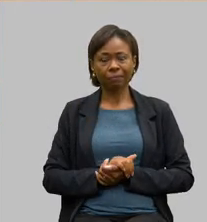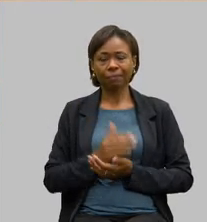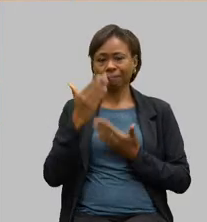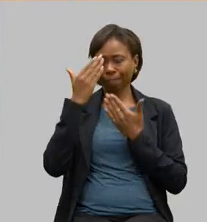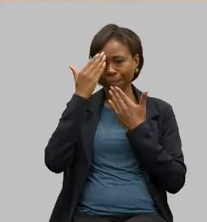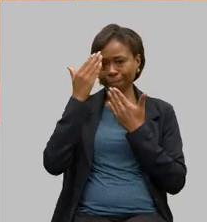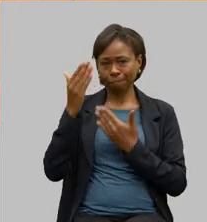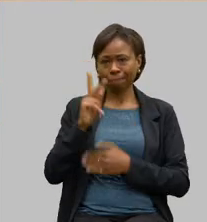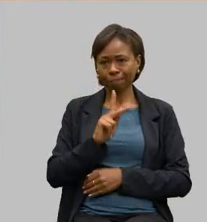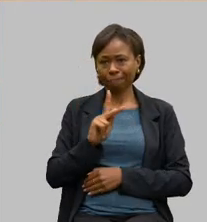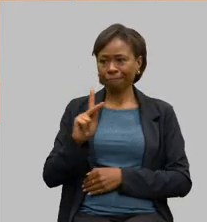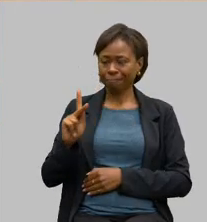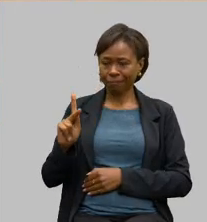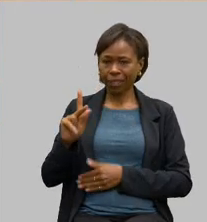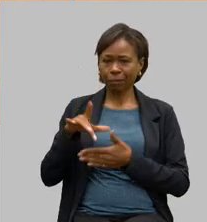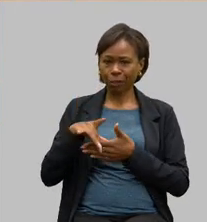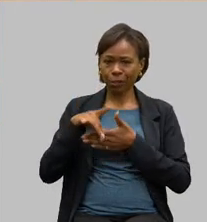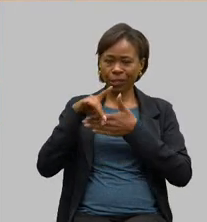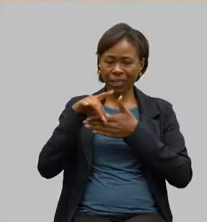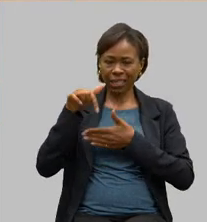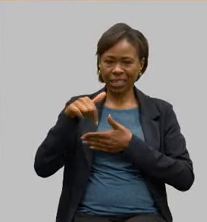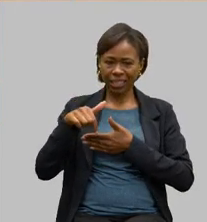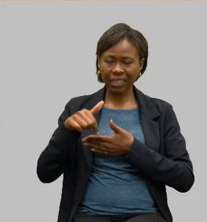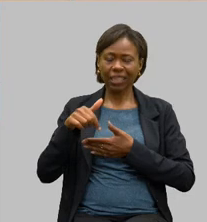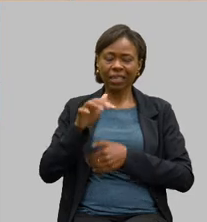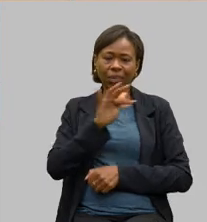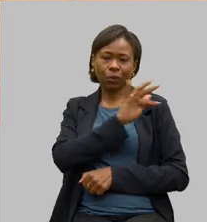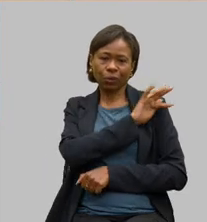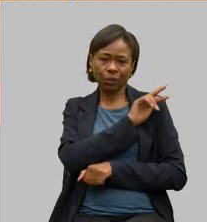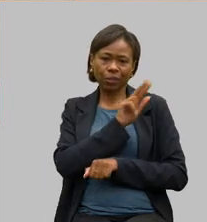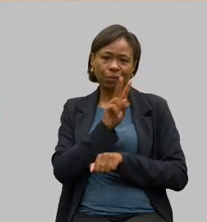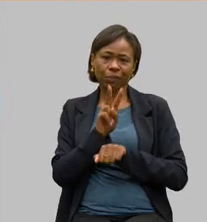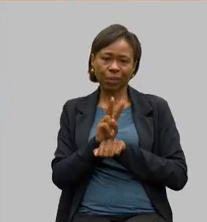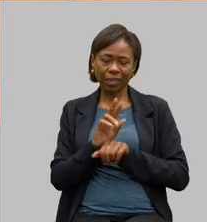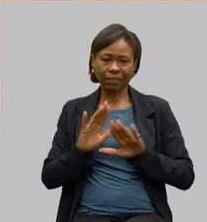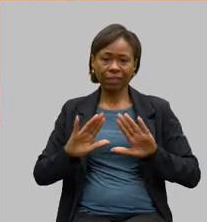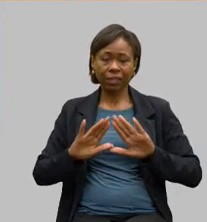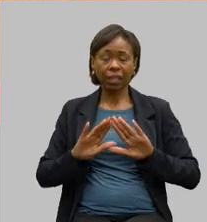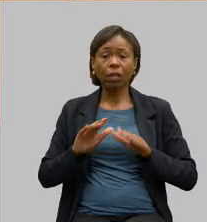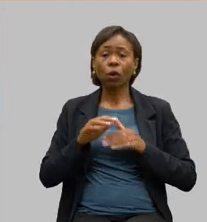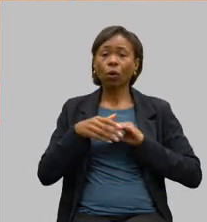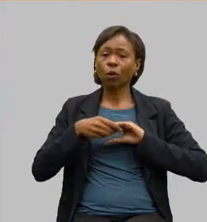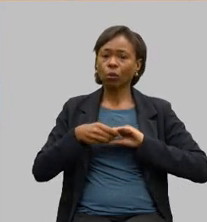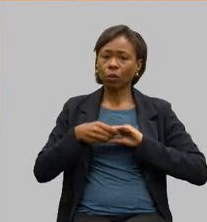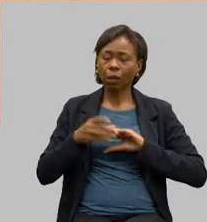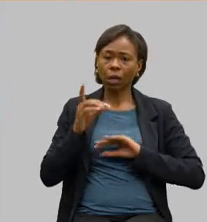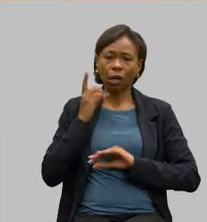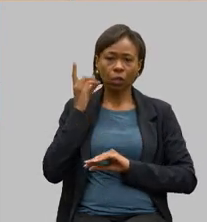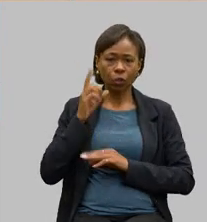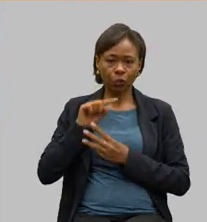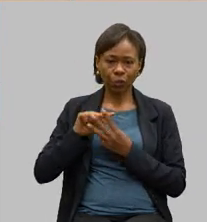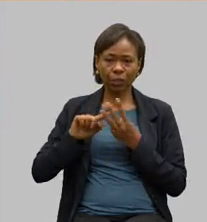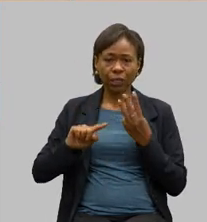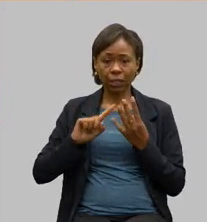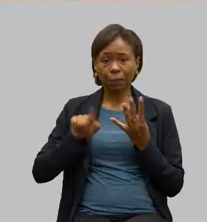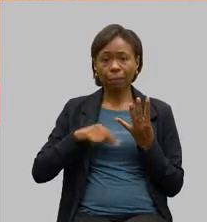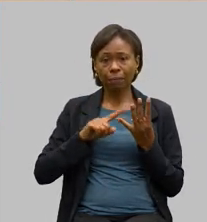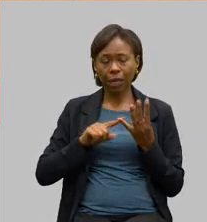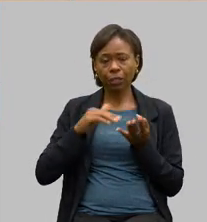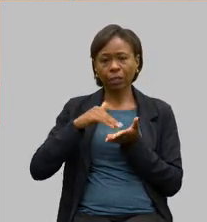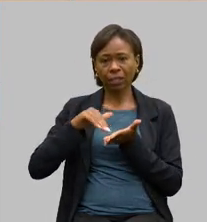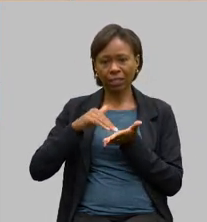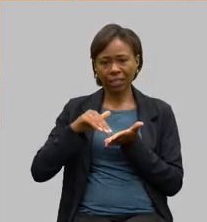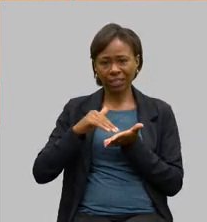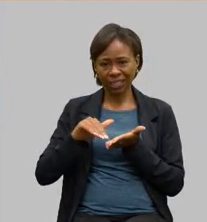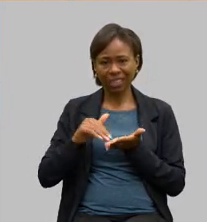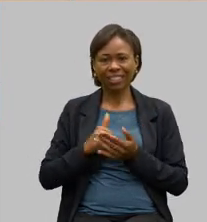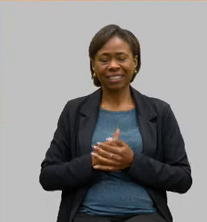po por conduzir a assembleia fiscaliza queria cumprimentar o Zé laviola Beatriz e Macaé e também o secretário Leônidas em nome